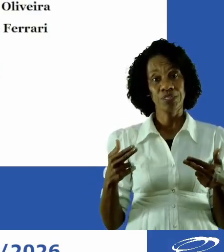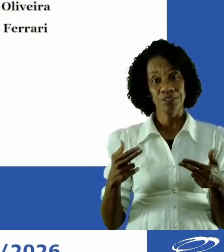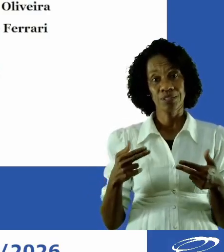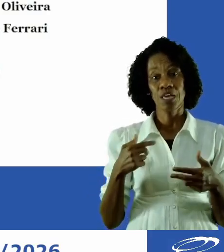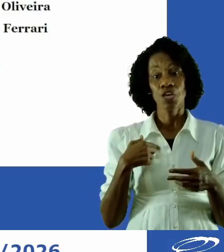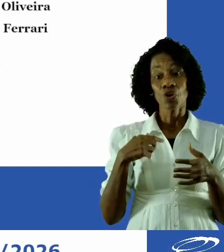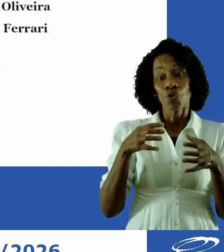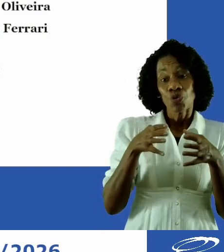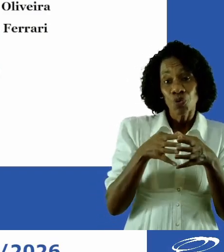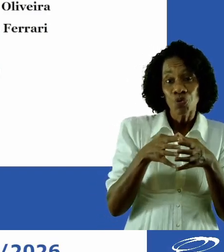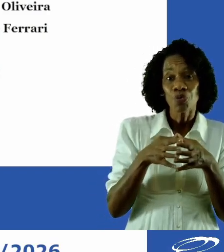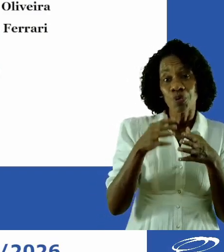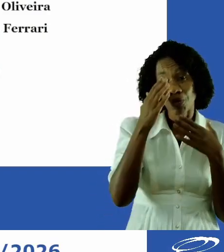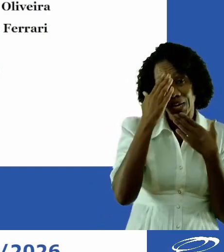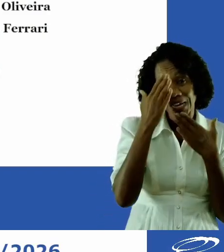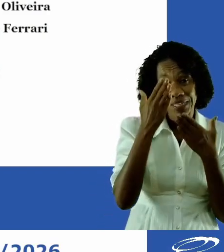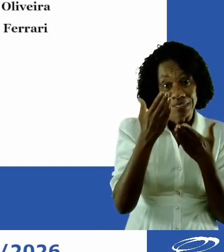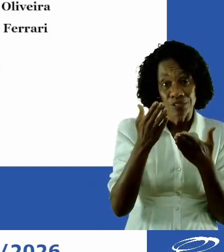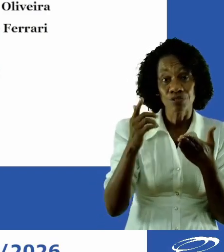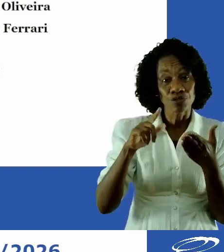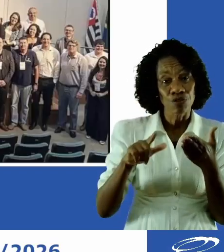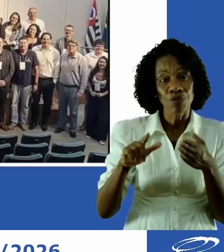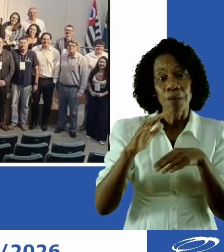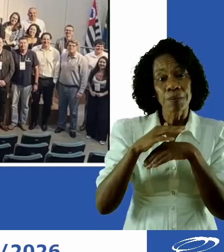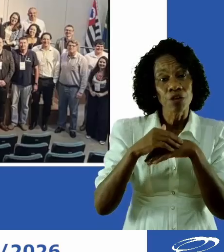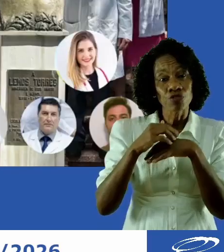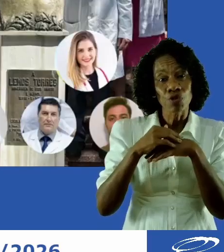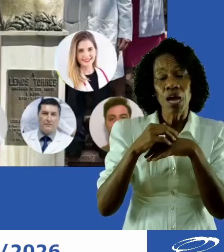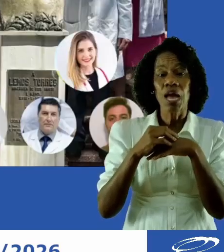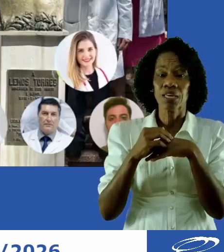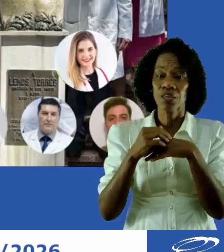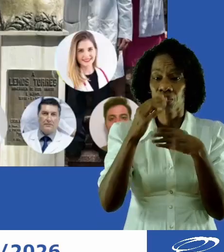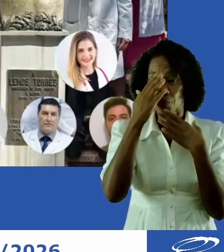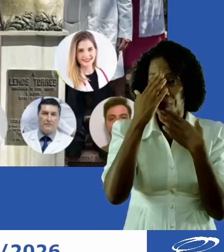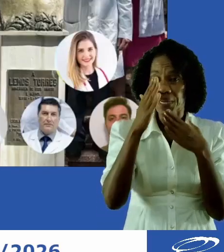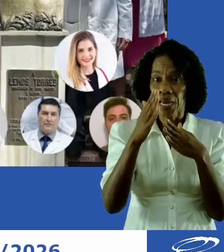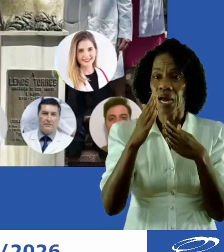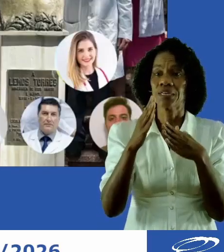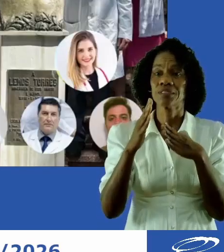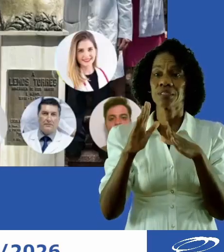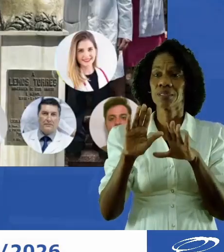grupo, eu agradeço mais uma vez o carinho dessa casa. Muito obrigado, gente.